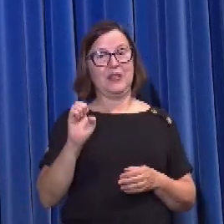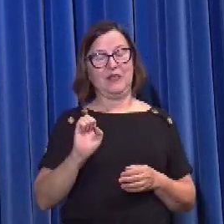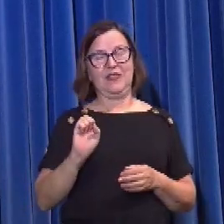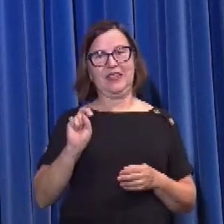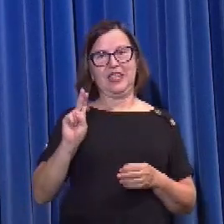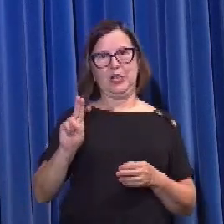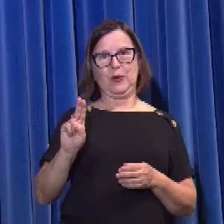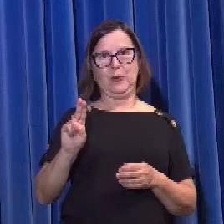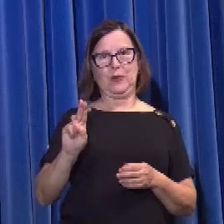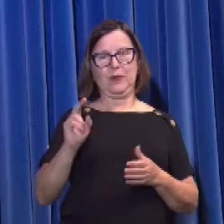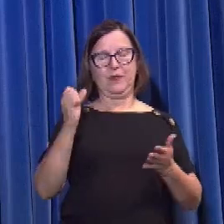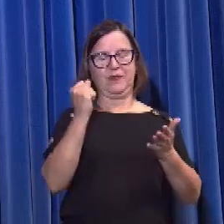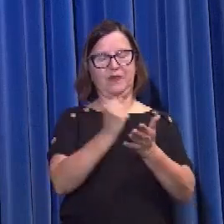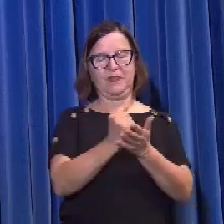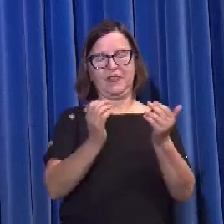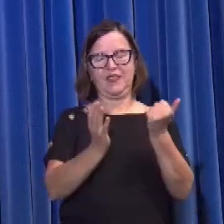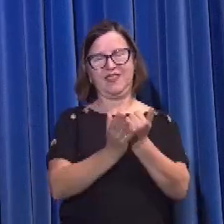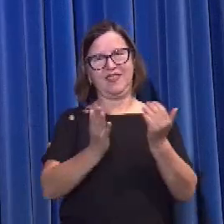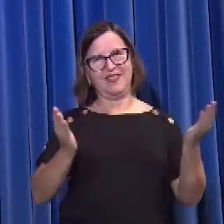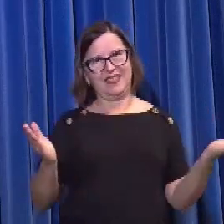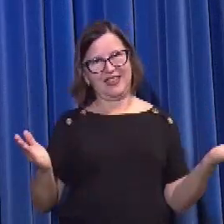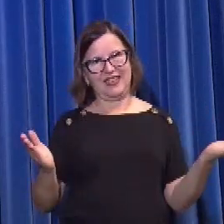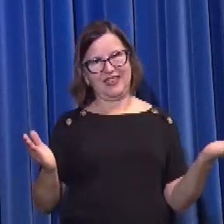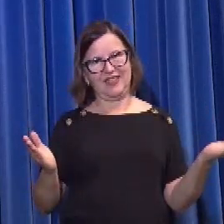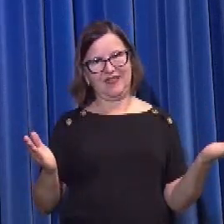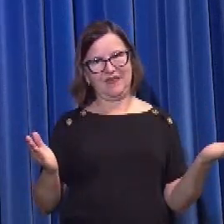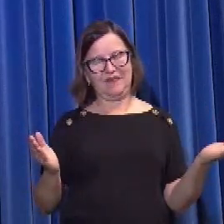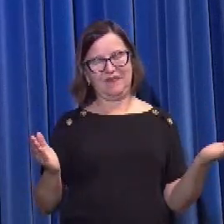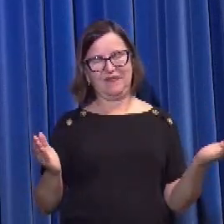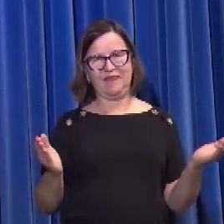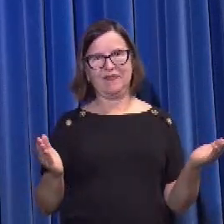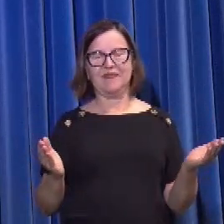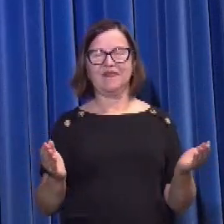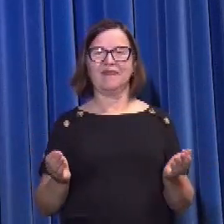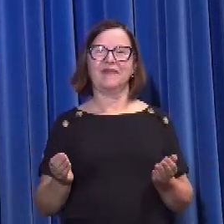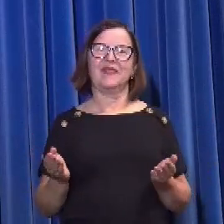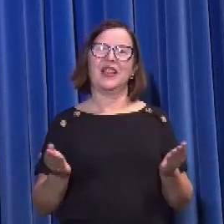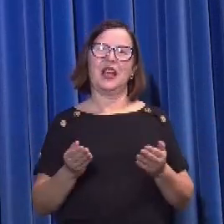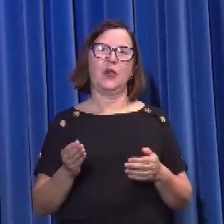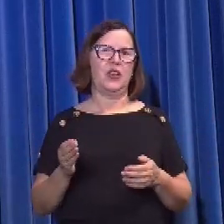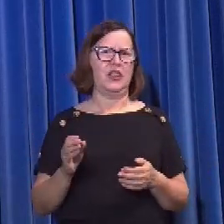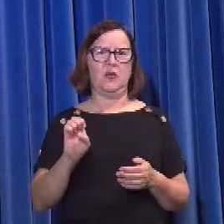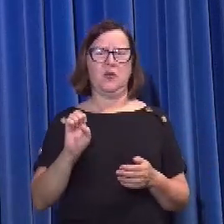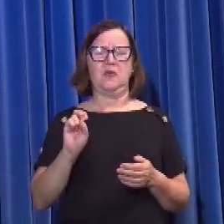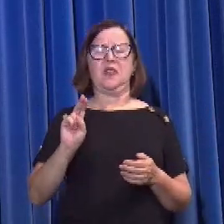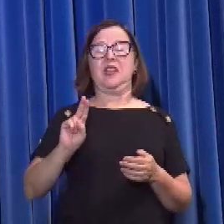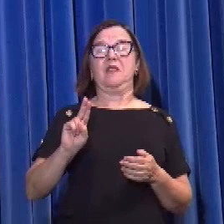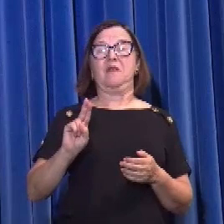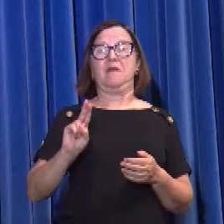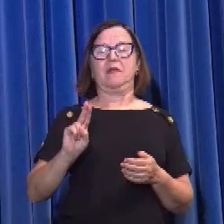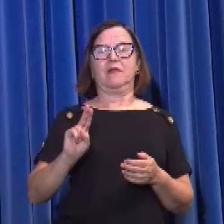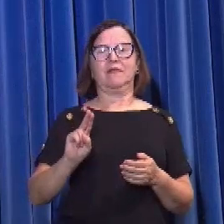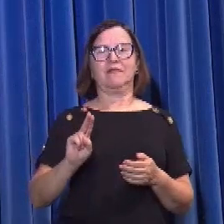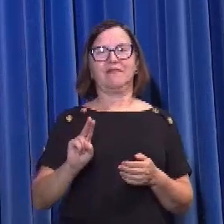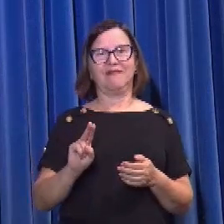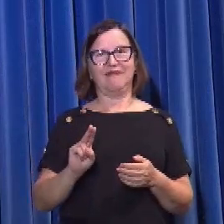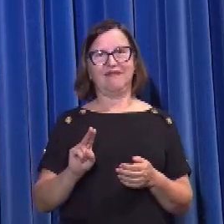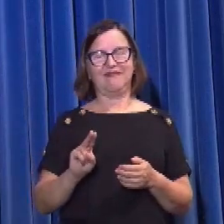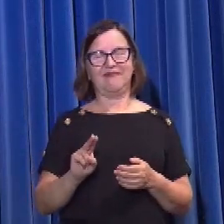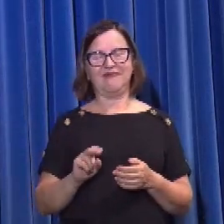mais a essência do eu que é o centro da sua vida. É isso que o Evangelho vem